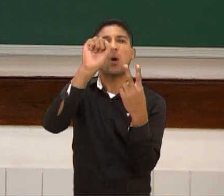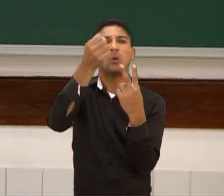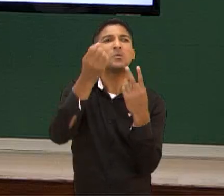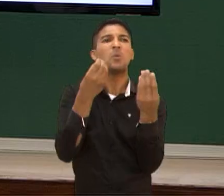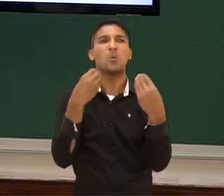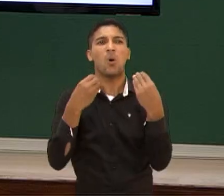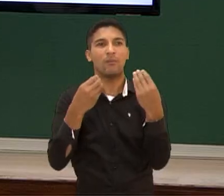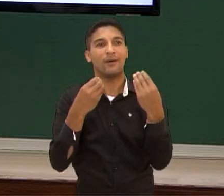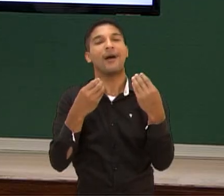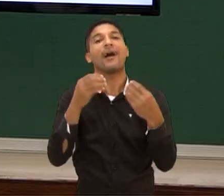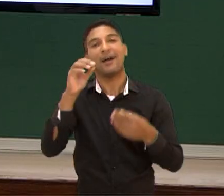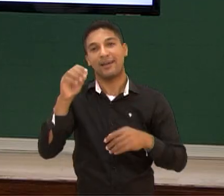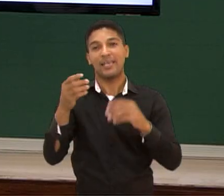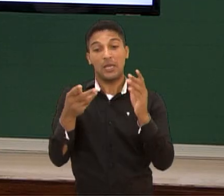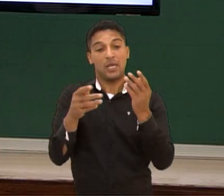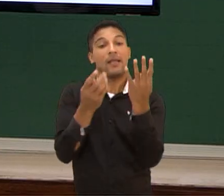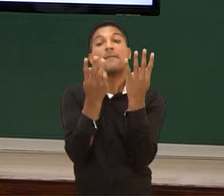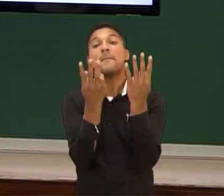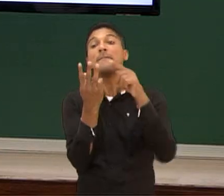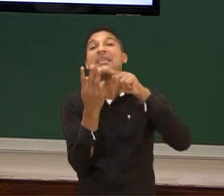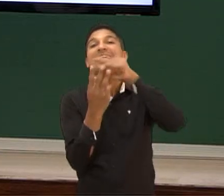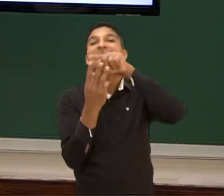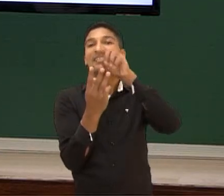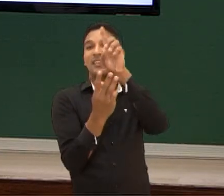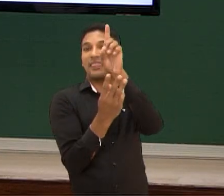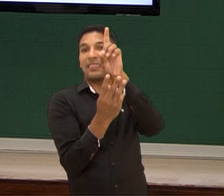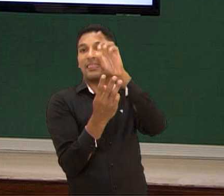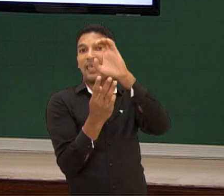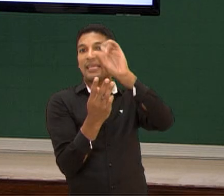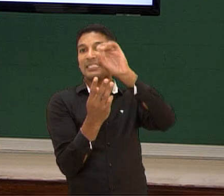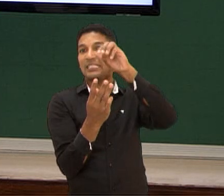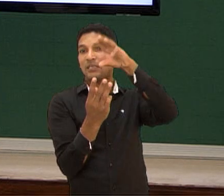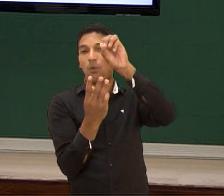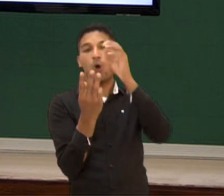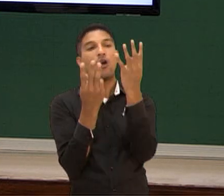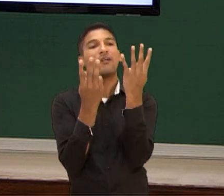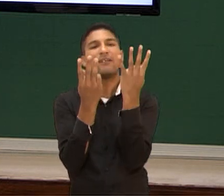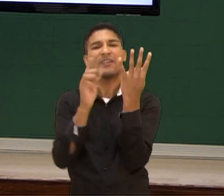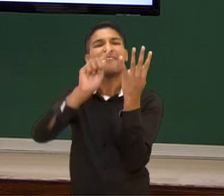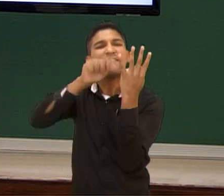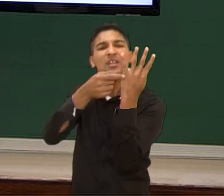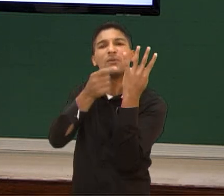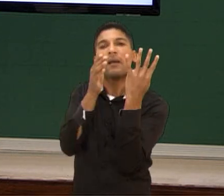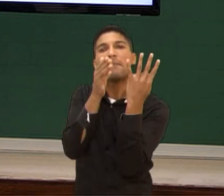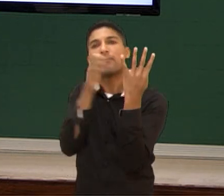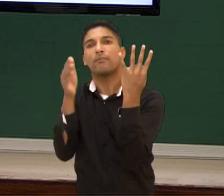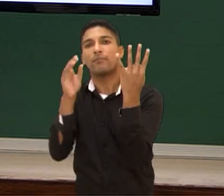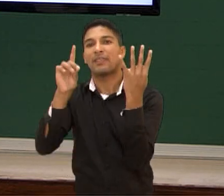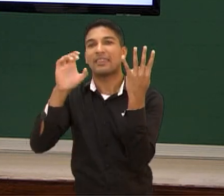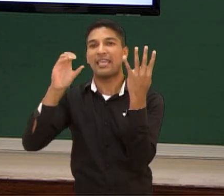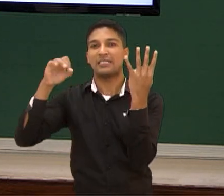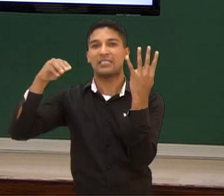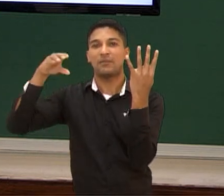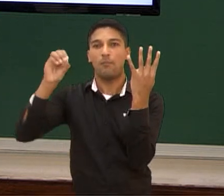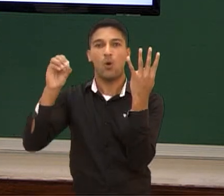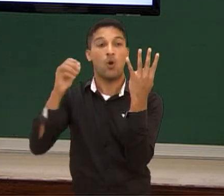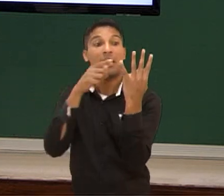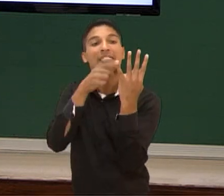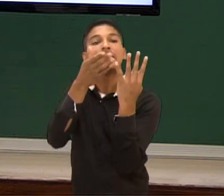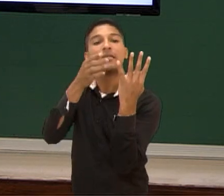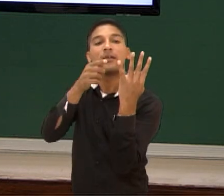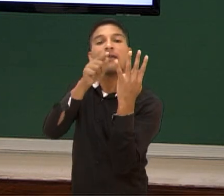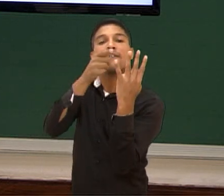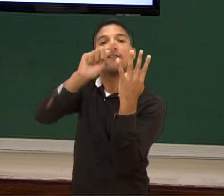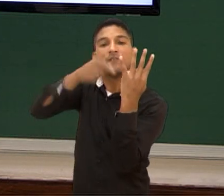quê? Décimos. Se eu tenho duas casas depois da vírgula, eu vou ler o quê? Centésimos. Se eu tenho 3